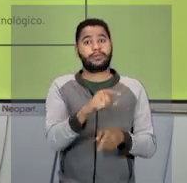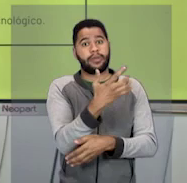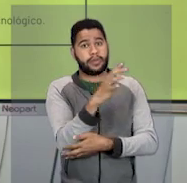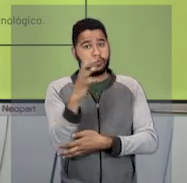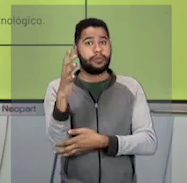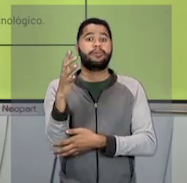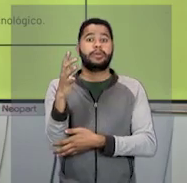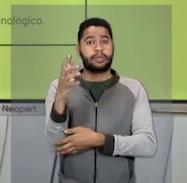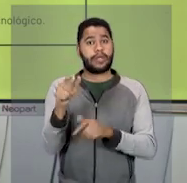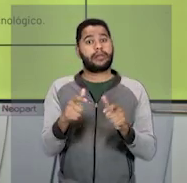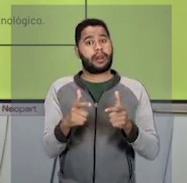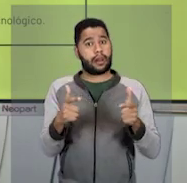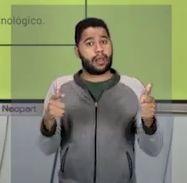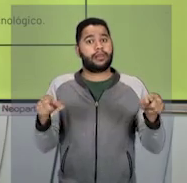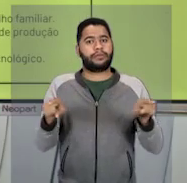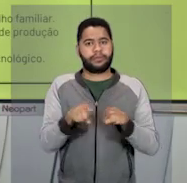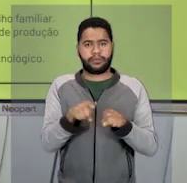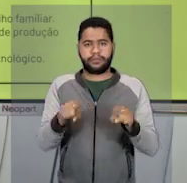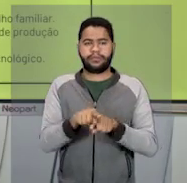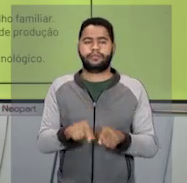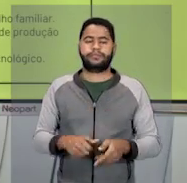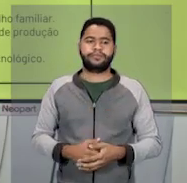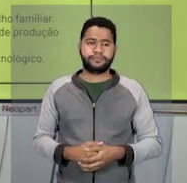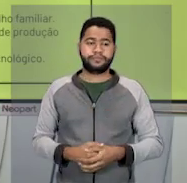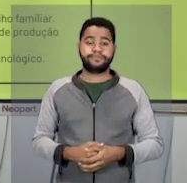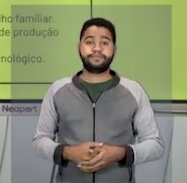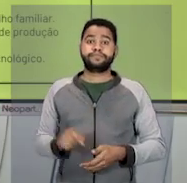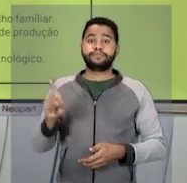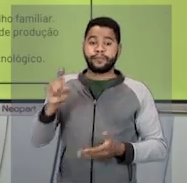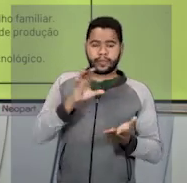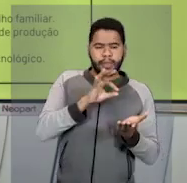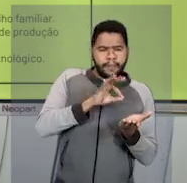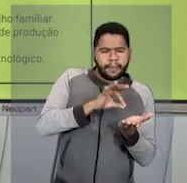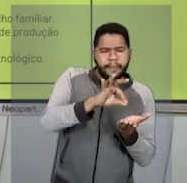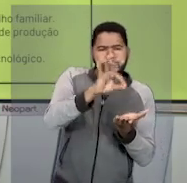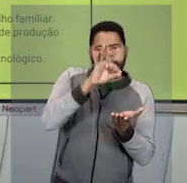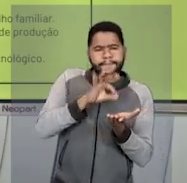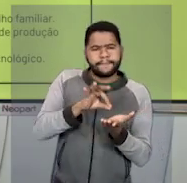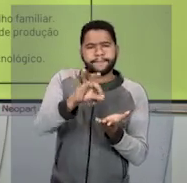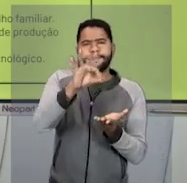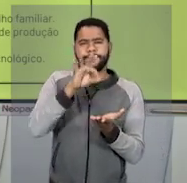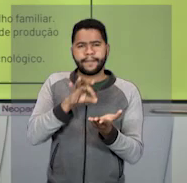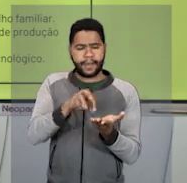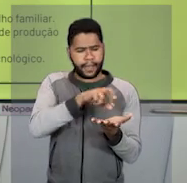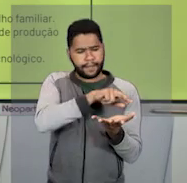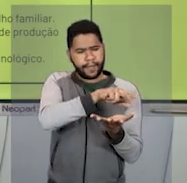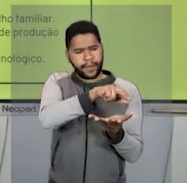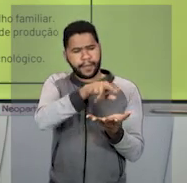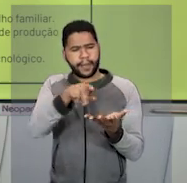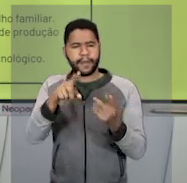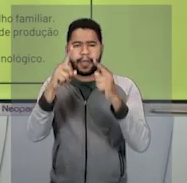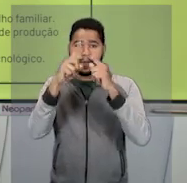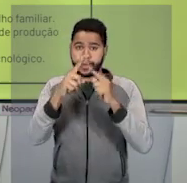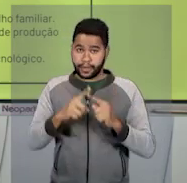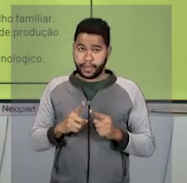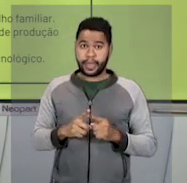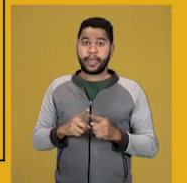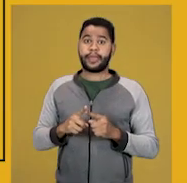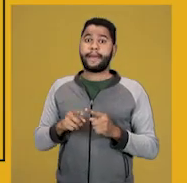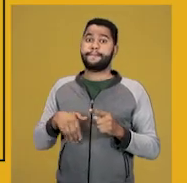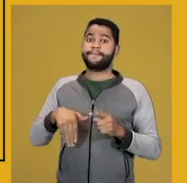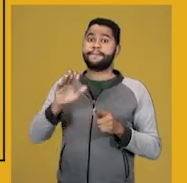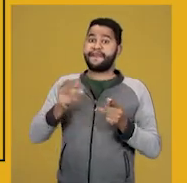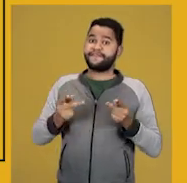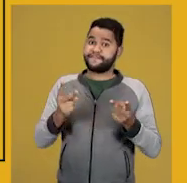junto nesse processo, ok? Já a policultura, no caso, voltada para o mercado interno,